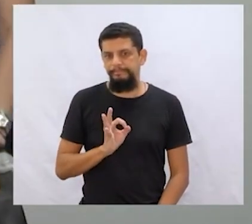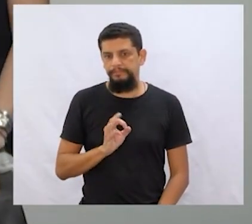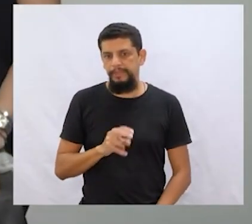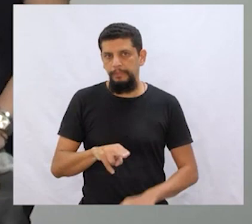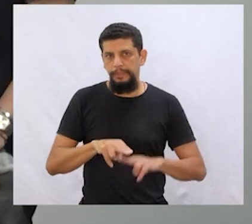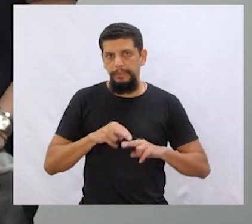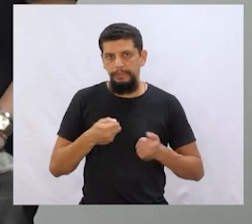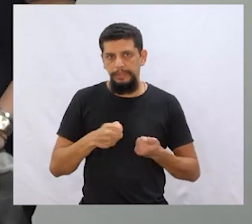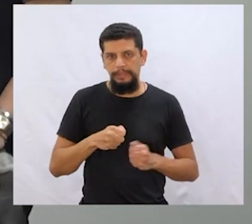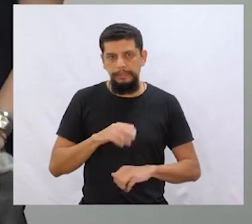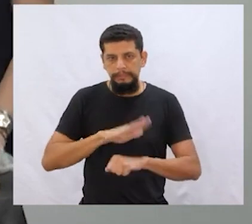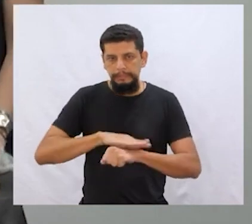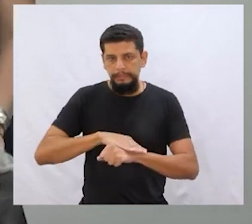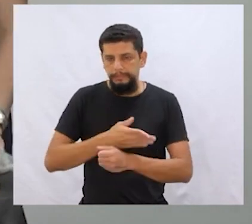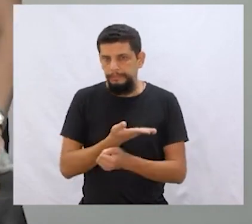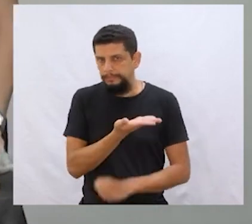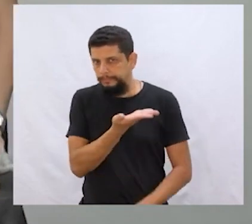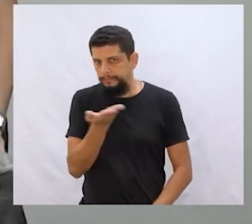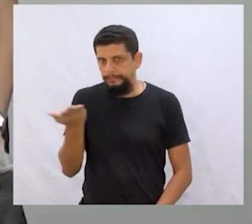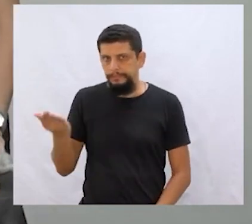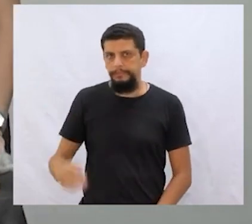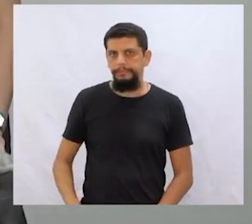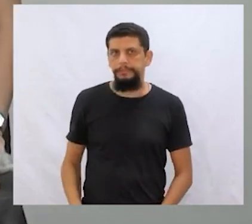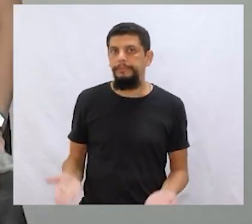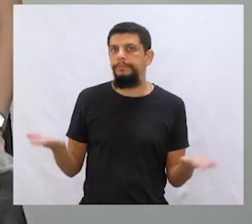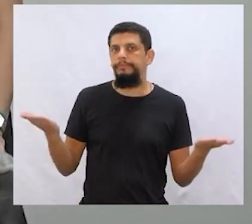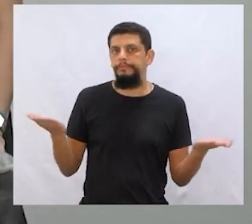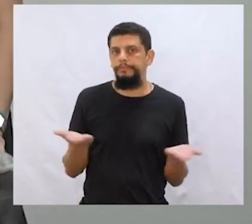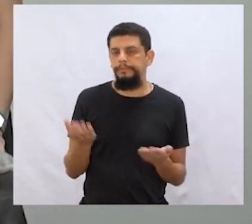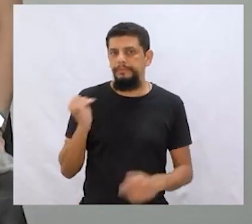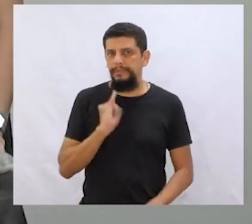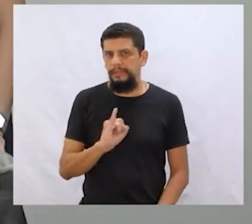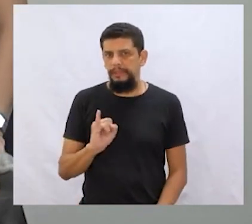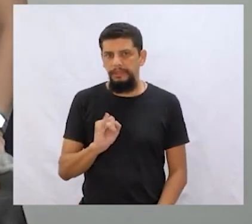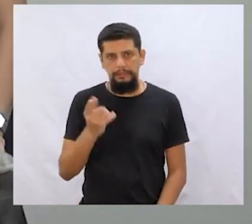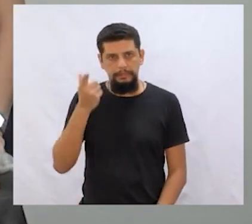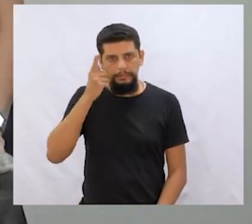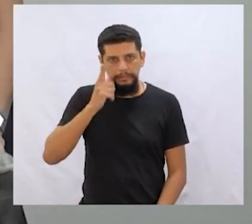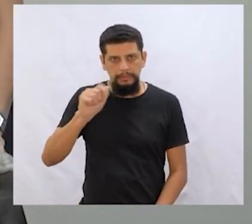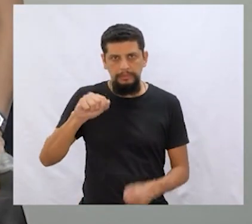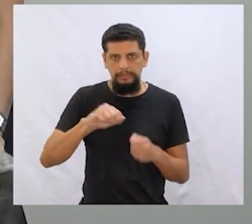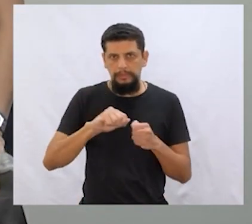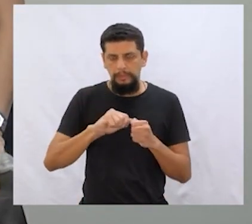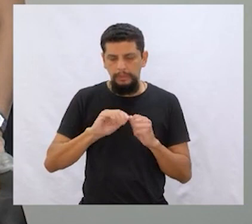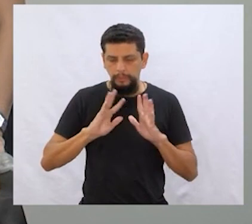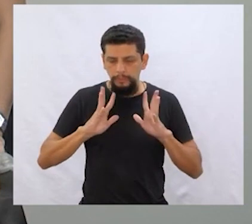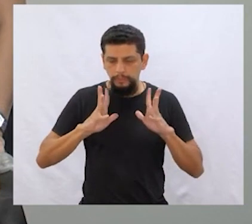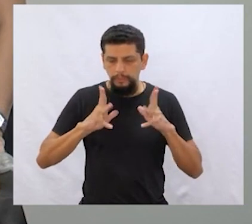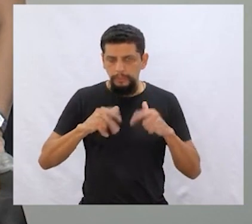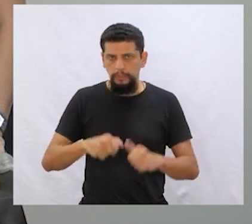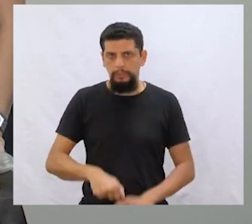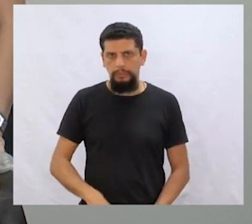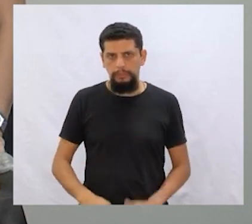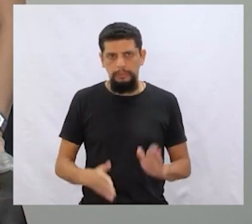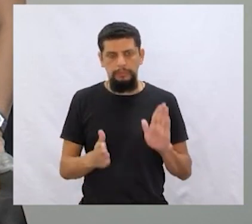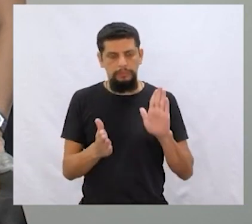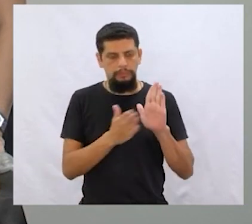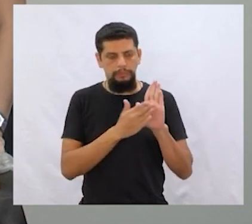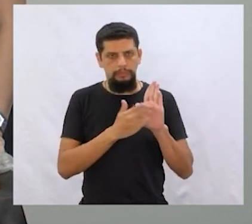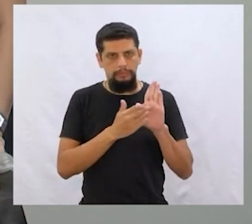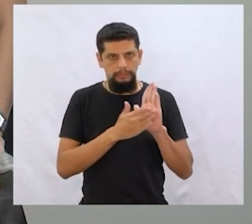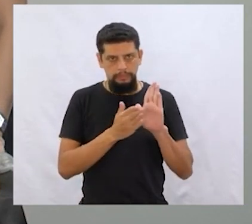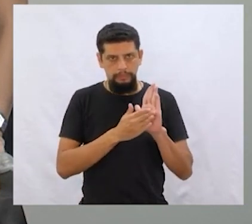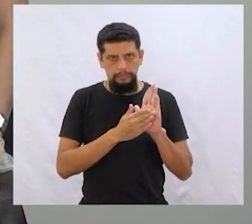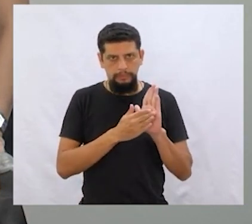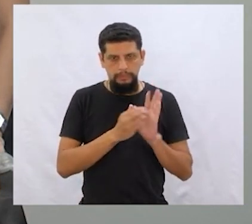era. Por isso que precisou dar um tempo, né? É verdade. E agora, será que a gente conseguiu cumprir com tudo que a gente havia